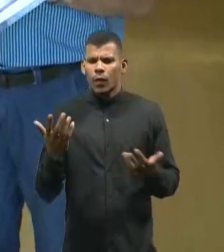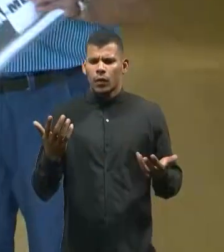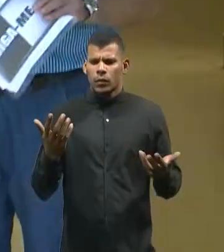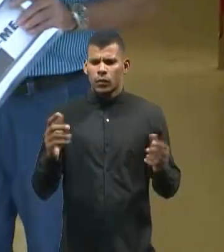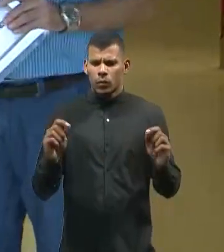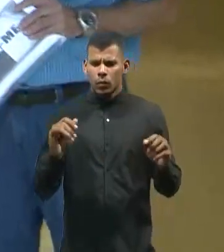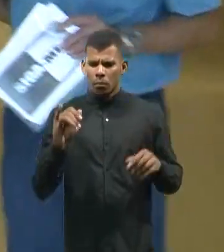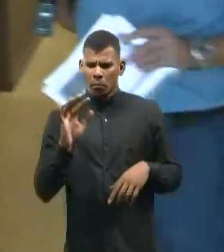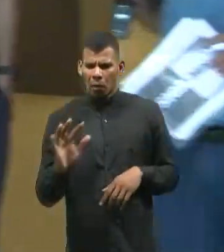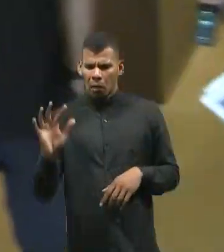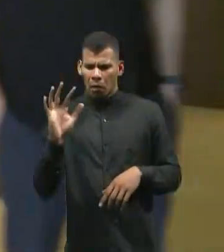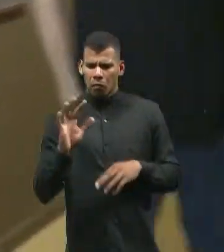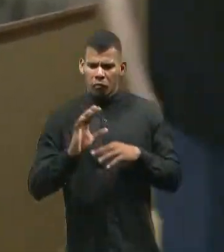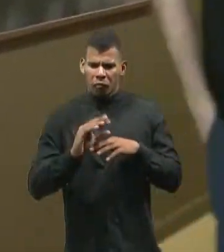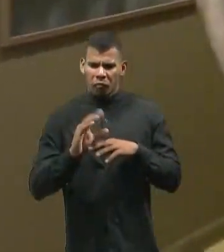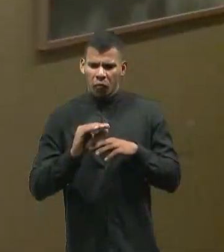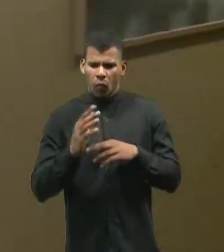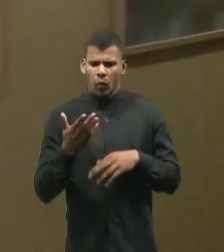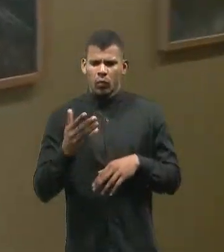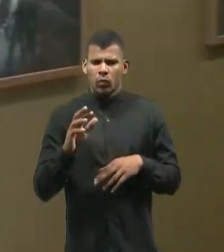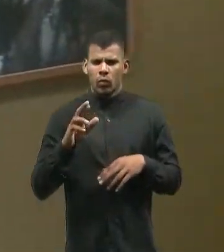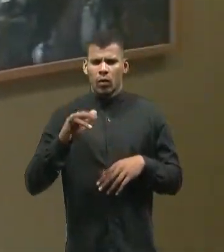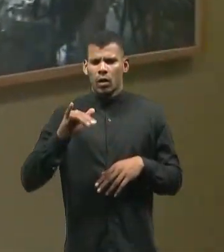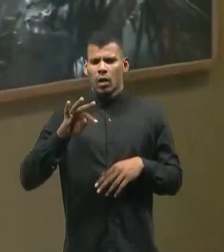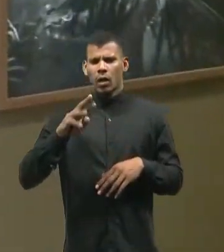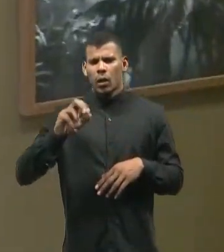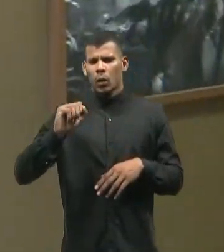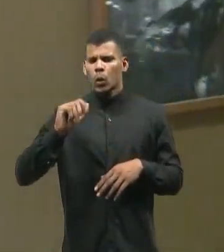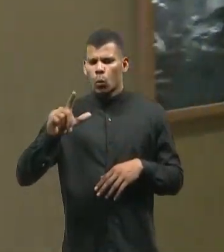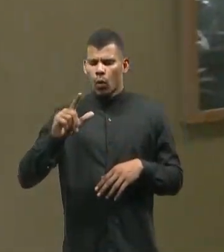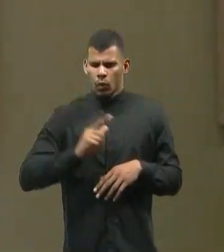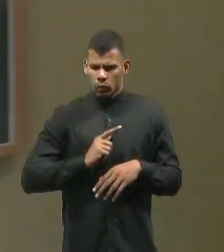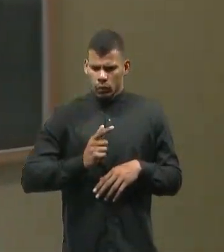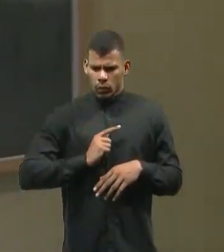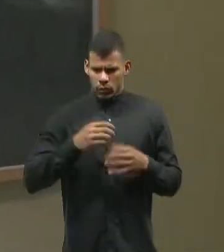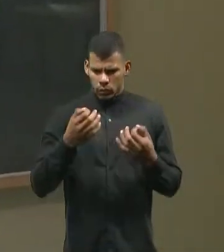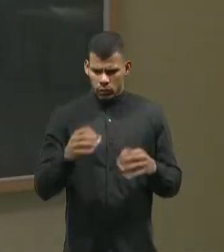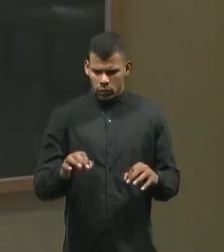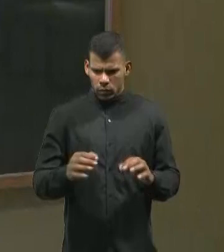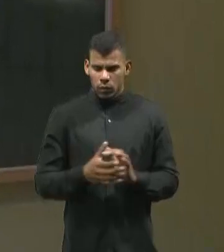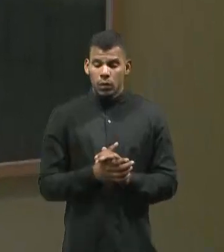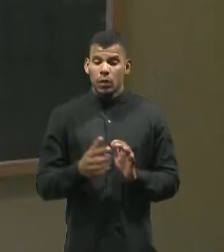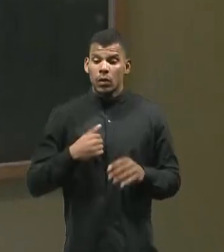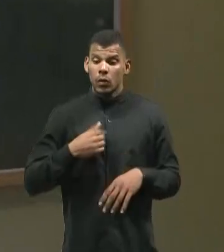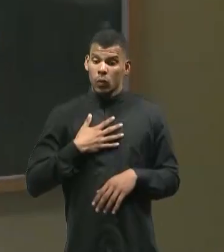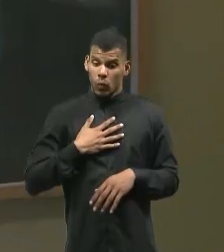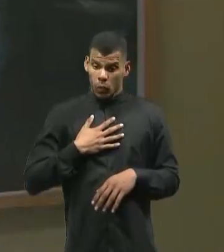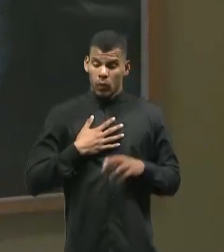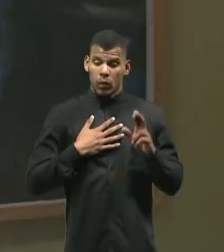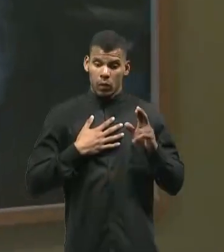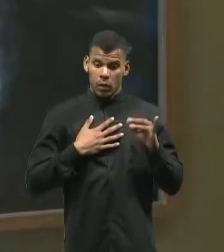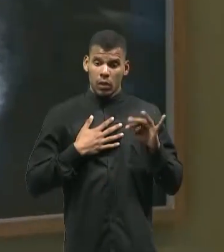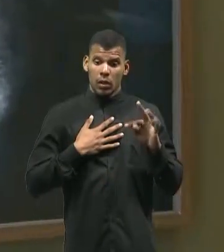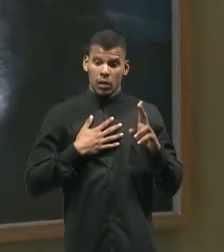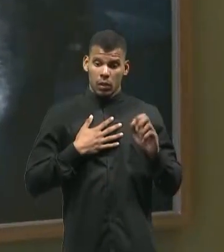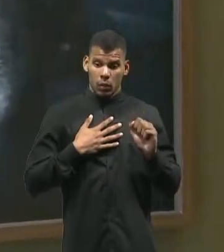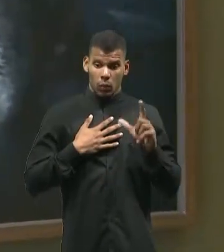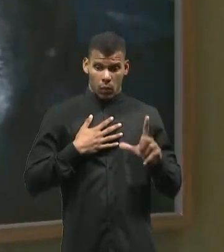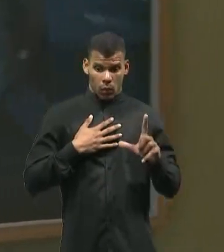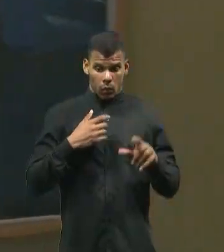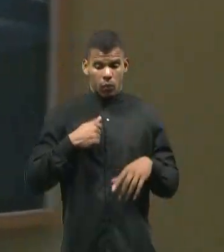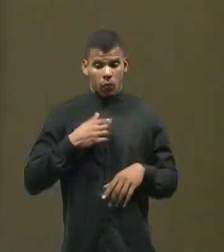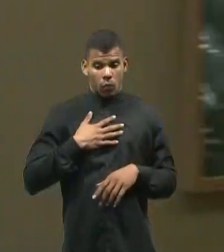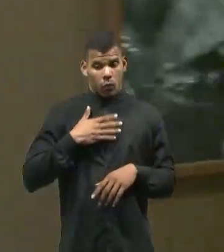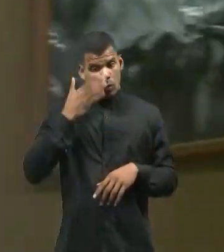muitas imagens, fotos de rituais, né? Como rituais. Você vê. Eu gosto de rituais, justamente o que eu falei, né? Eu gosto